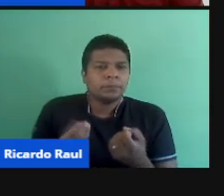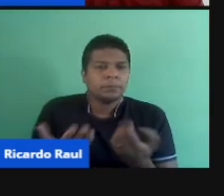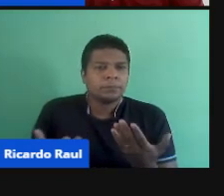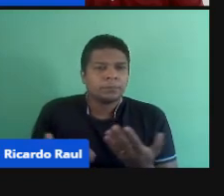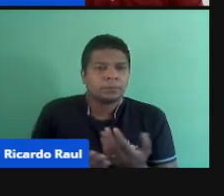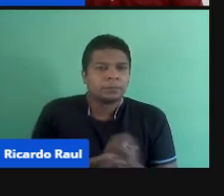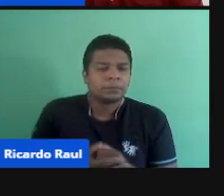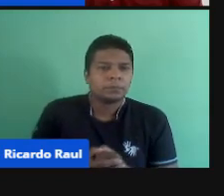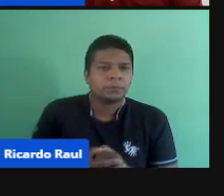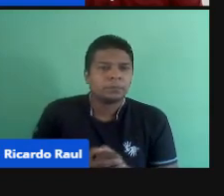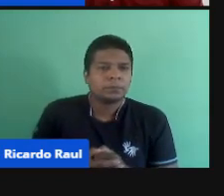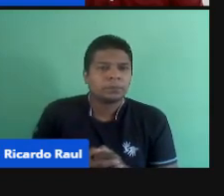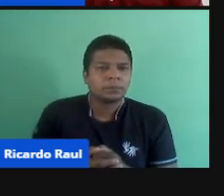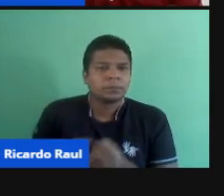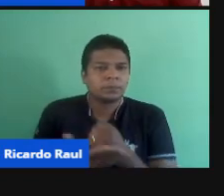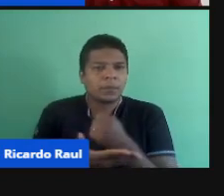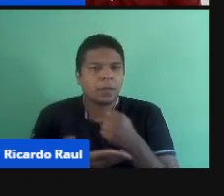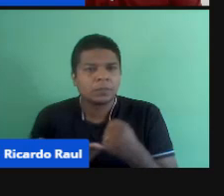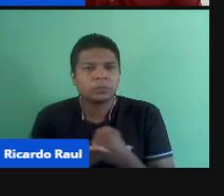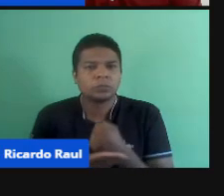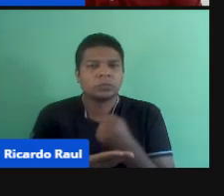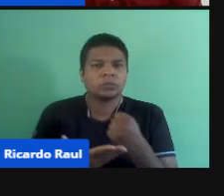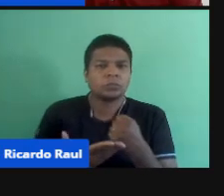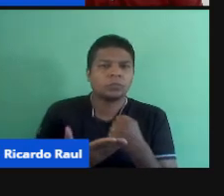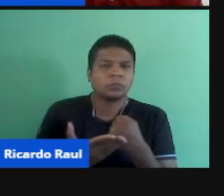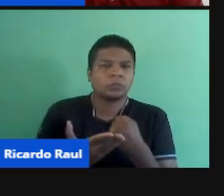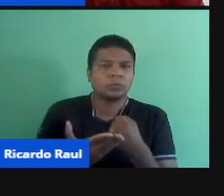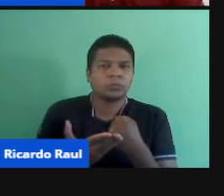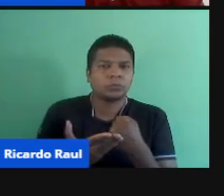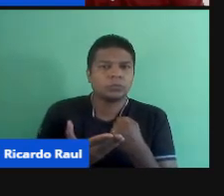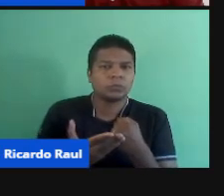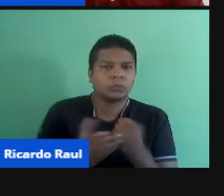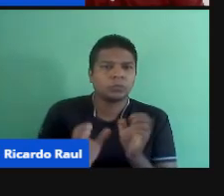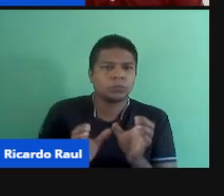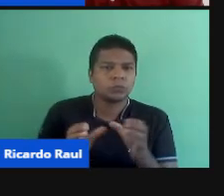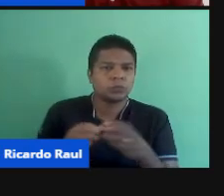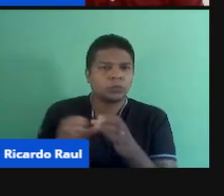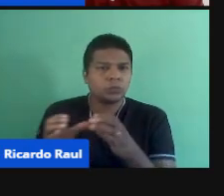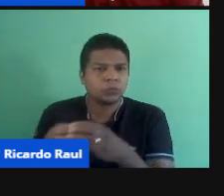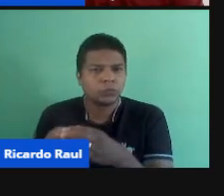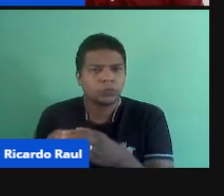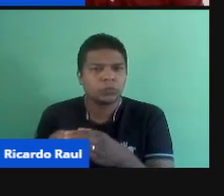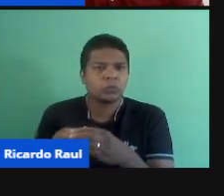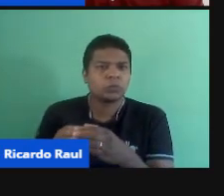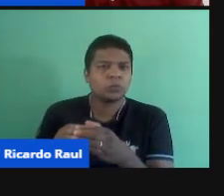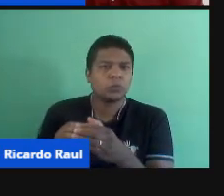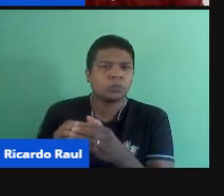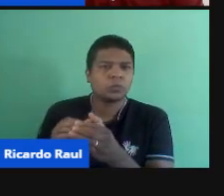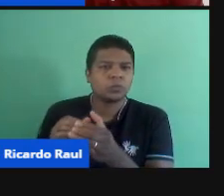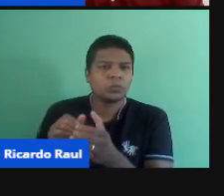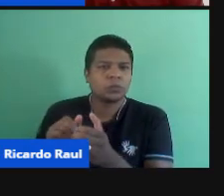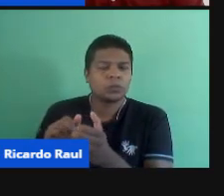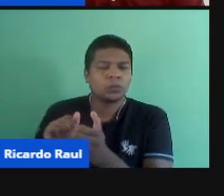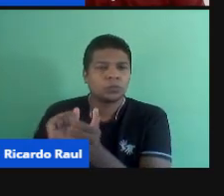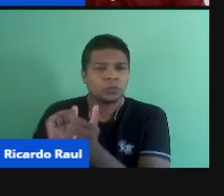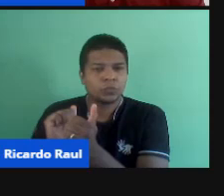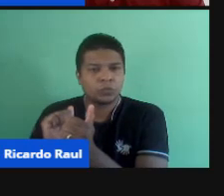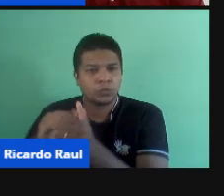basicamente como um instrumento de aglutinação nacional os Jogos Escolares